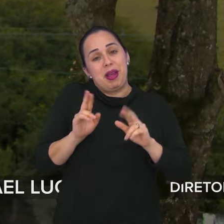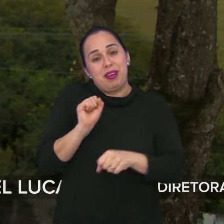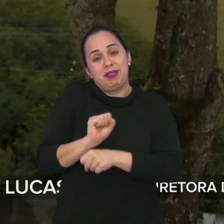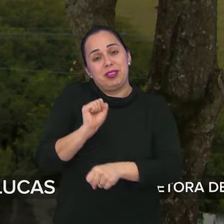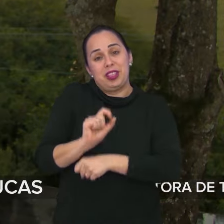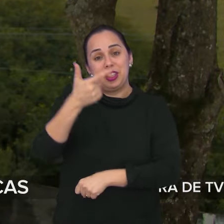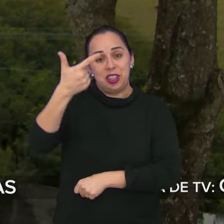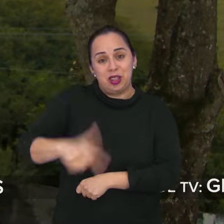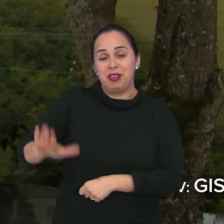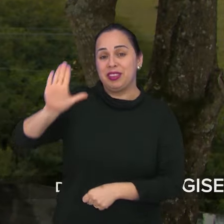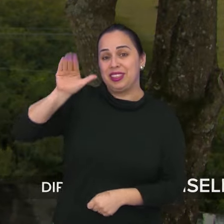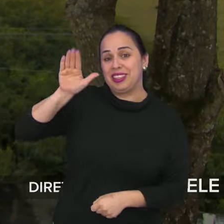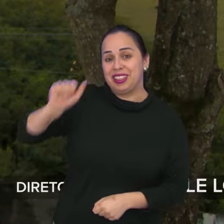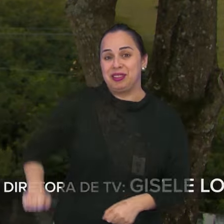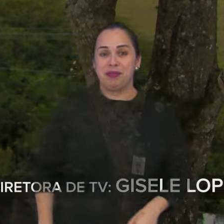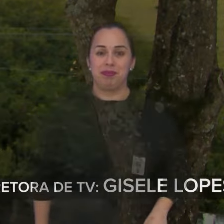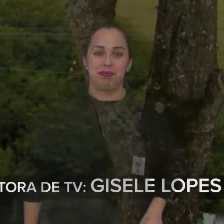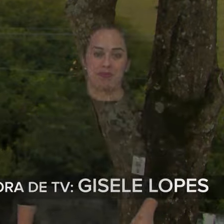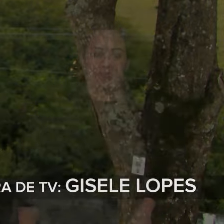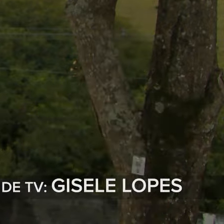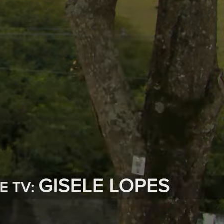nosso próximo programa. Tchau, tchau!